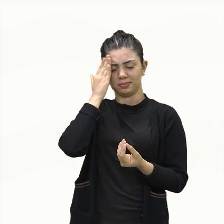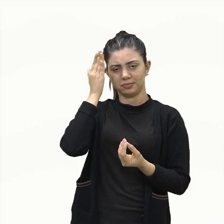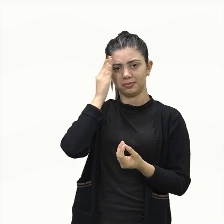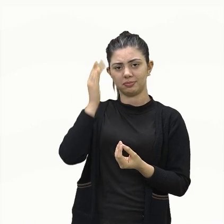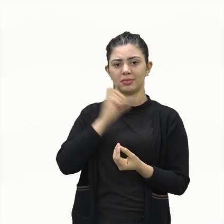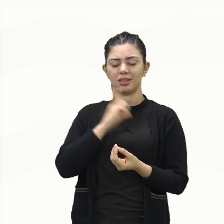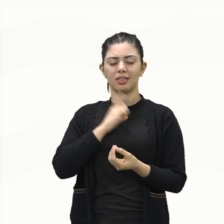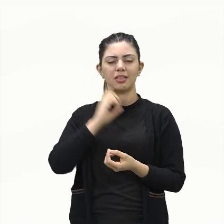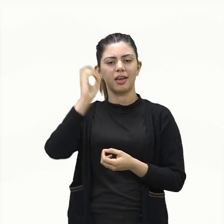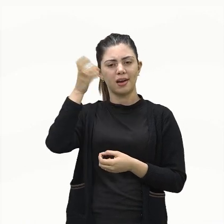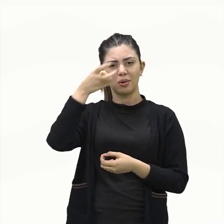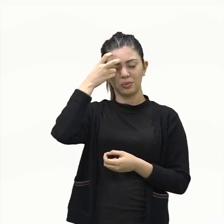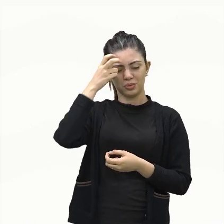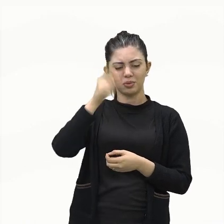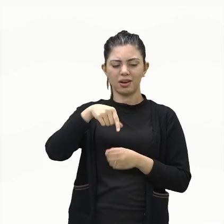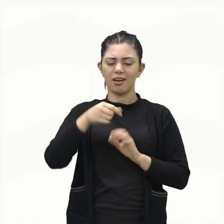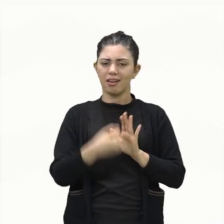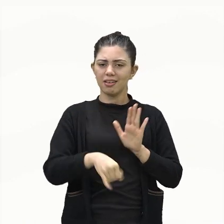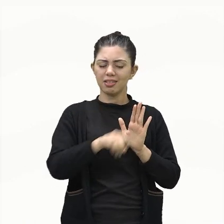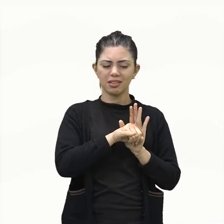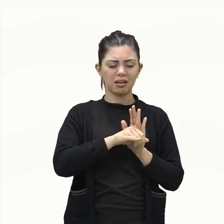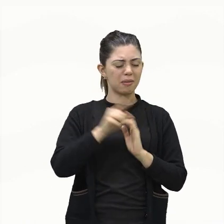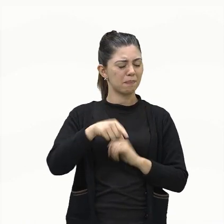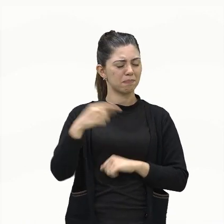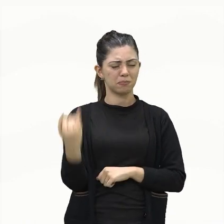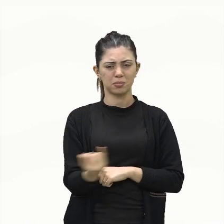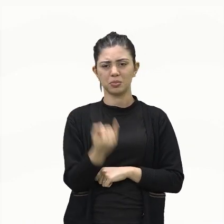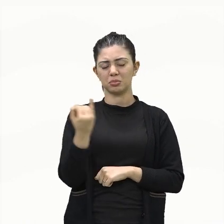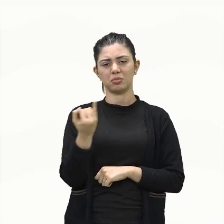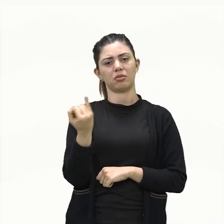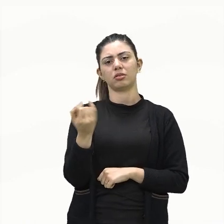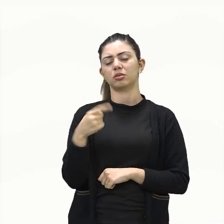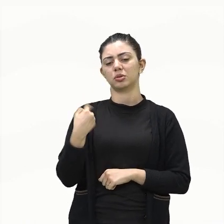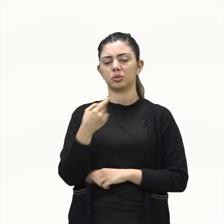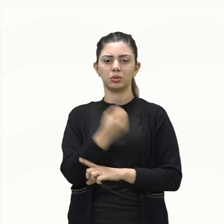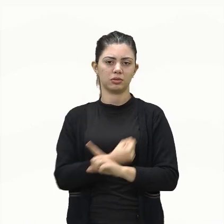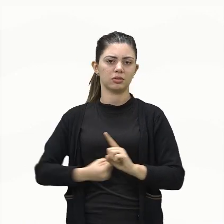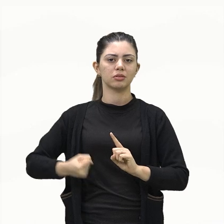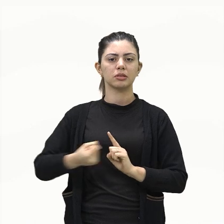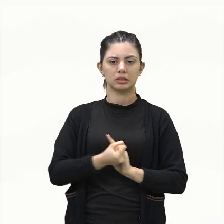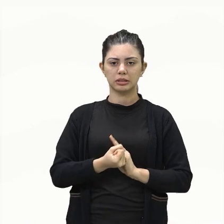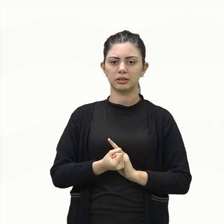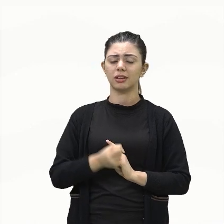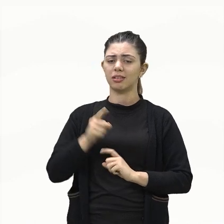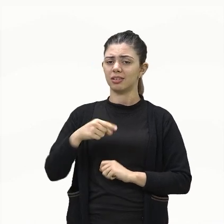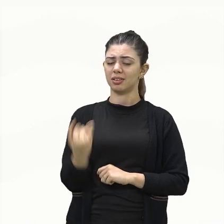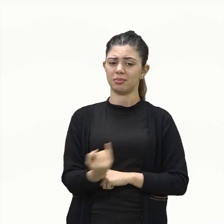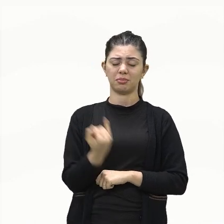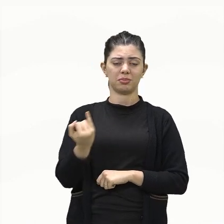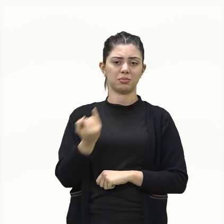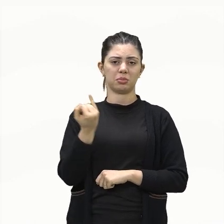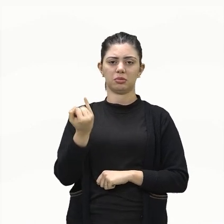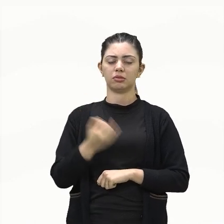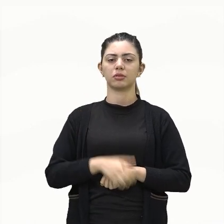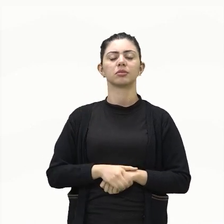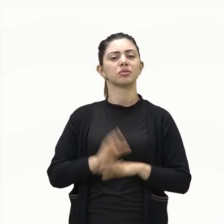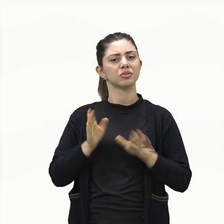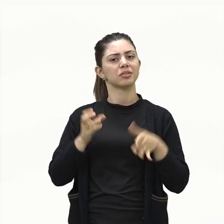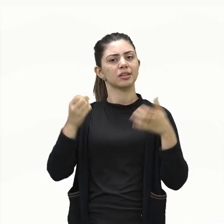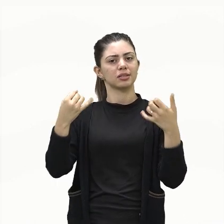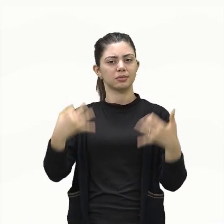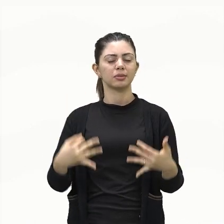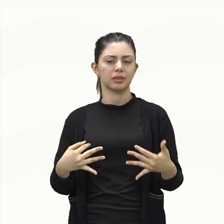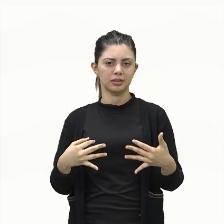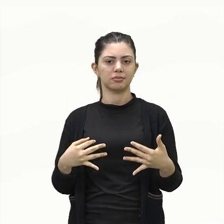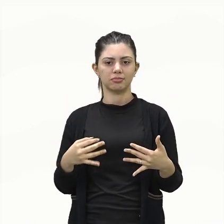a identidade nacional. Ela é importante para a formação da identidade nacional. De suma importância na realidade. Como eu falei, elas se